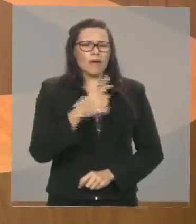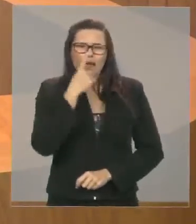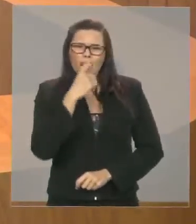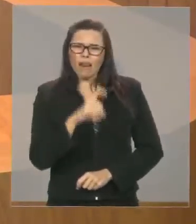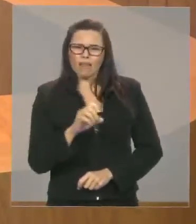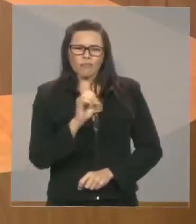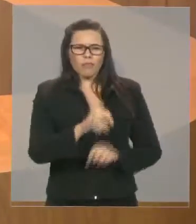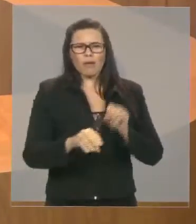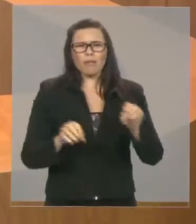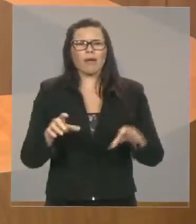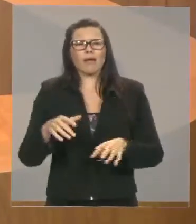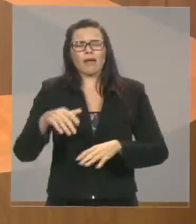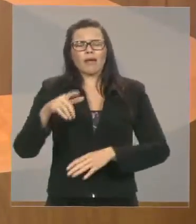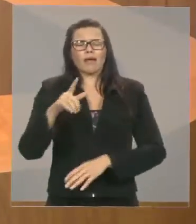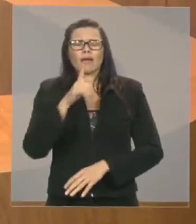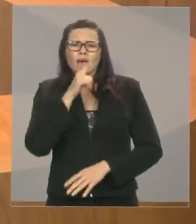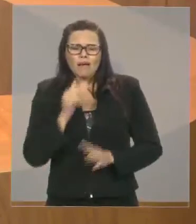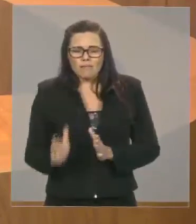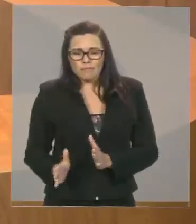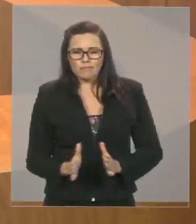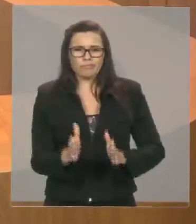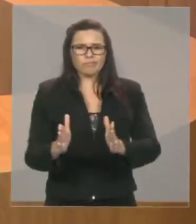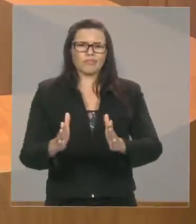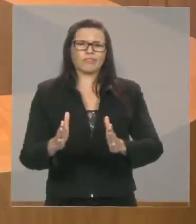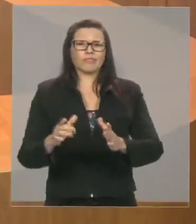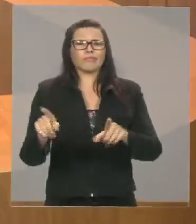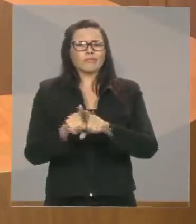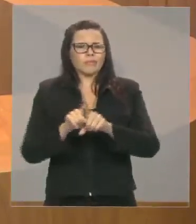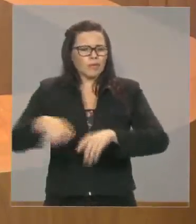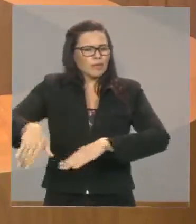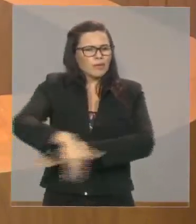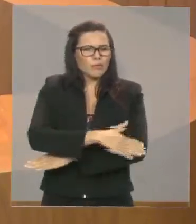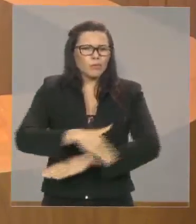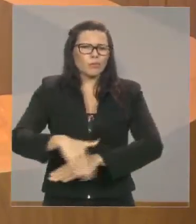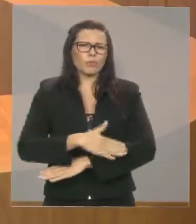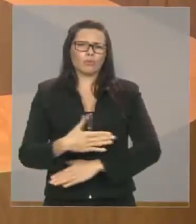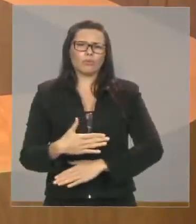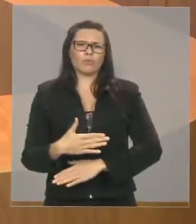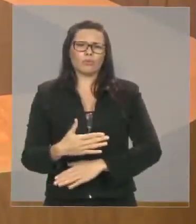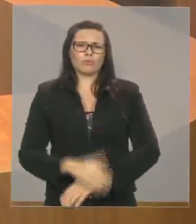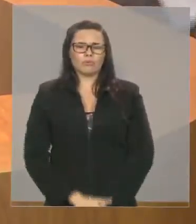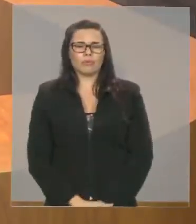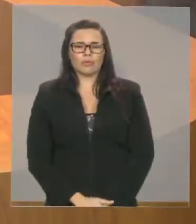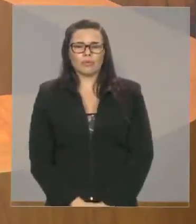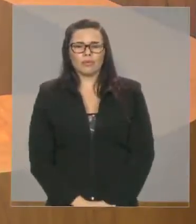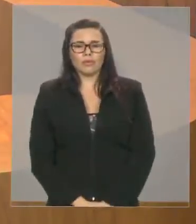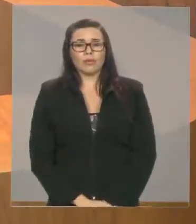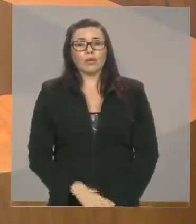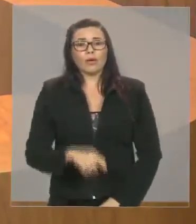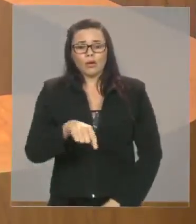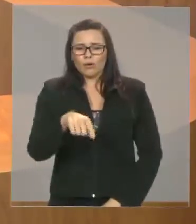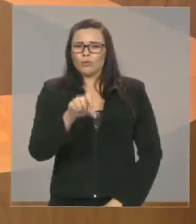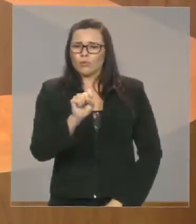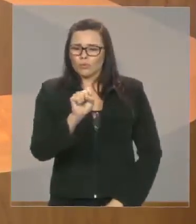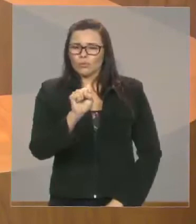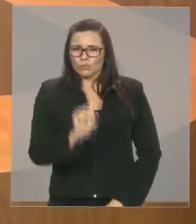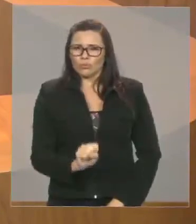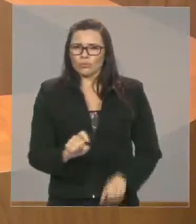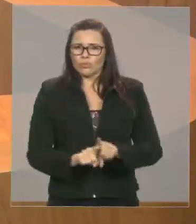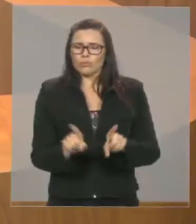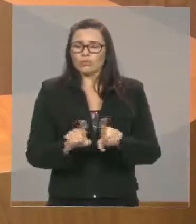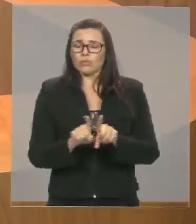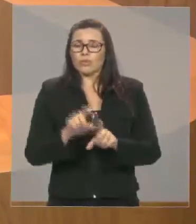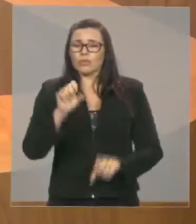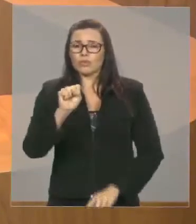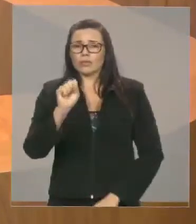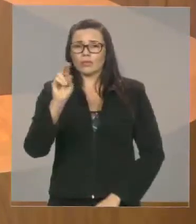lixo domiciliar. A diferença faz parte da estatística em que o Sudeste lidera com 92% das casas recebendo